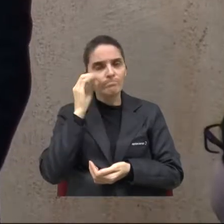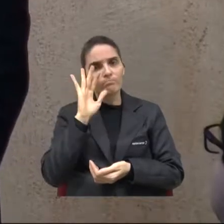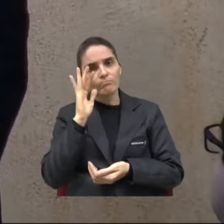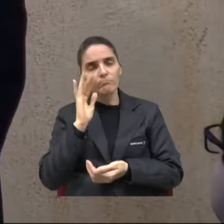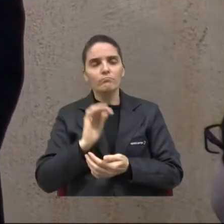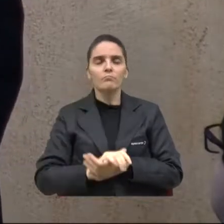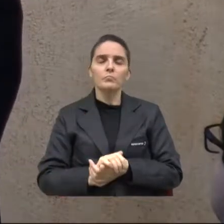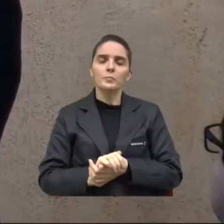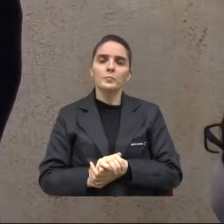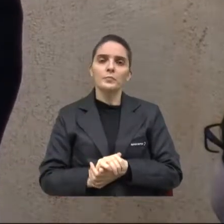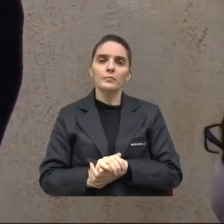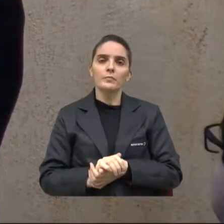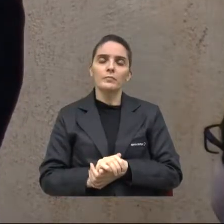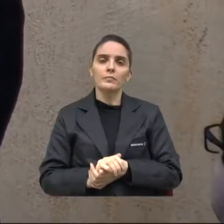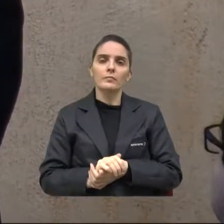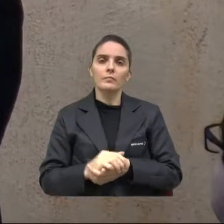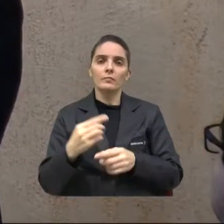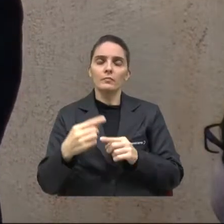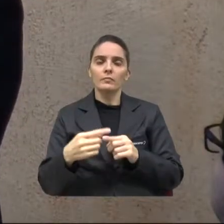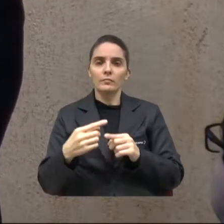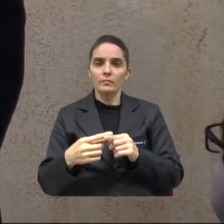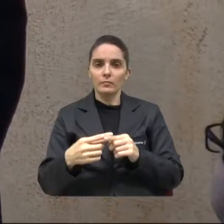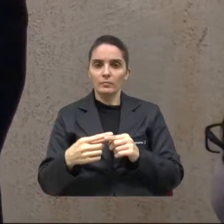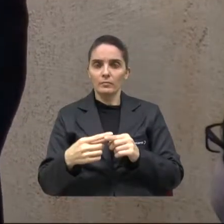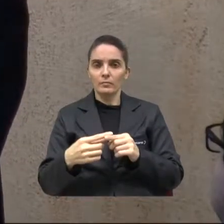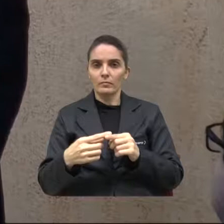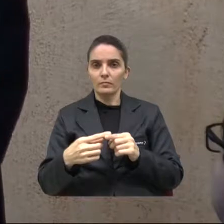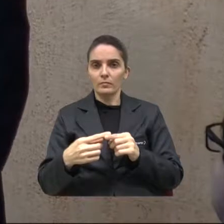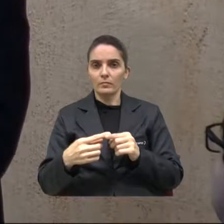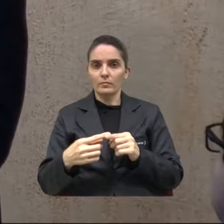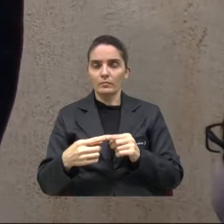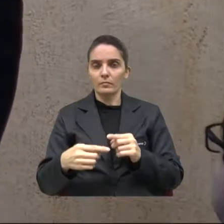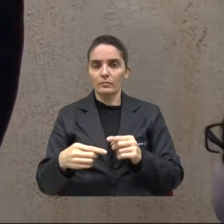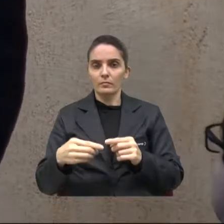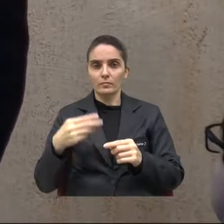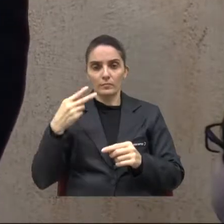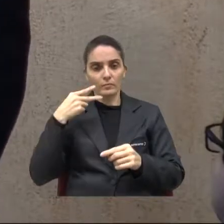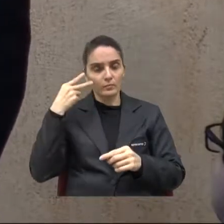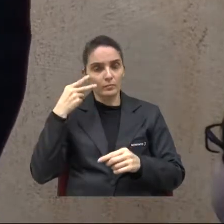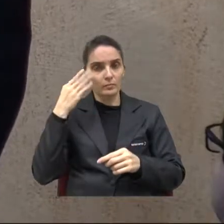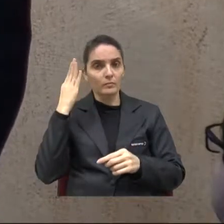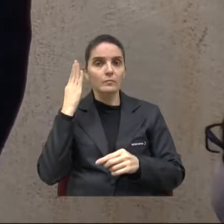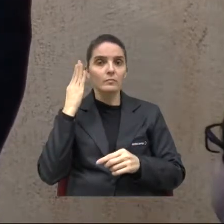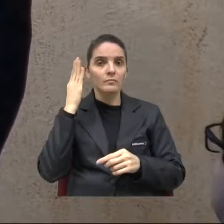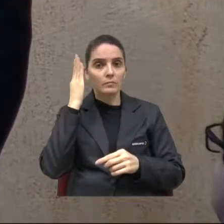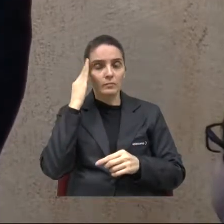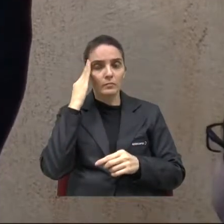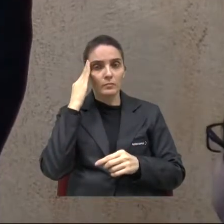é enviado para esta casa a quantidade de multas aplicadas